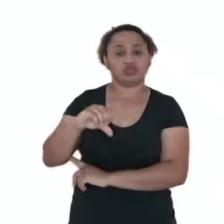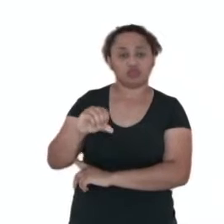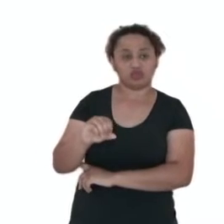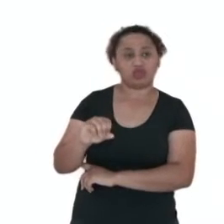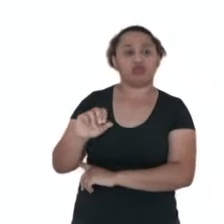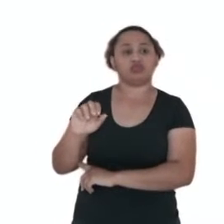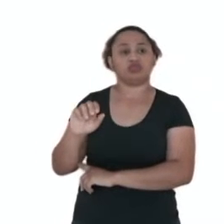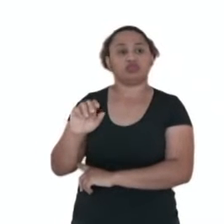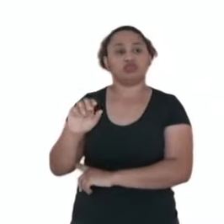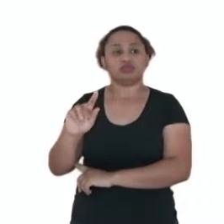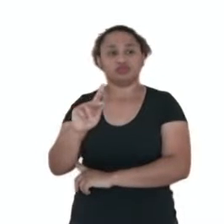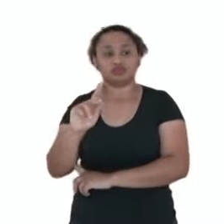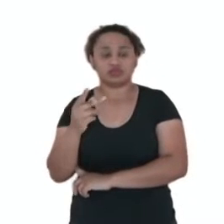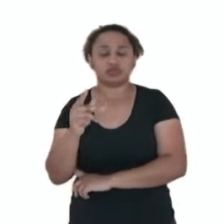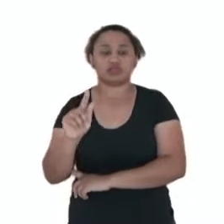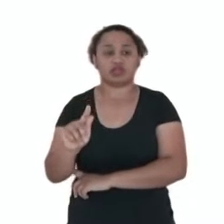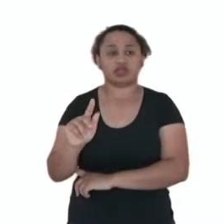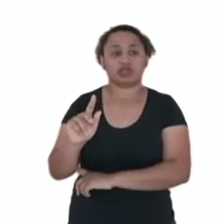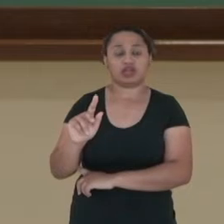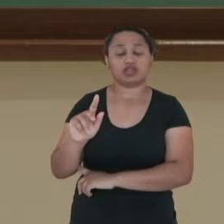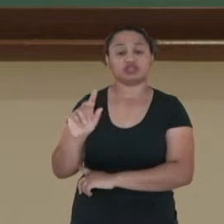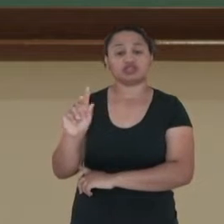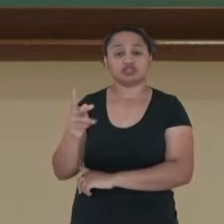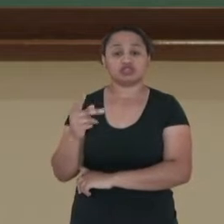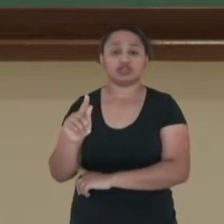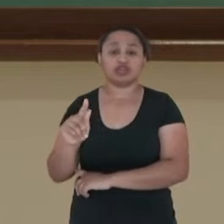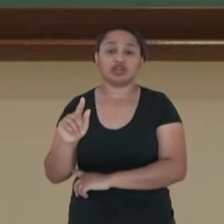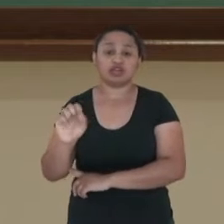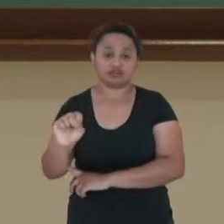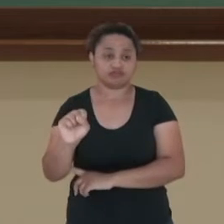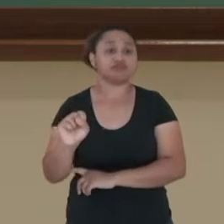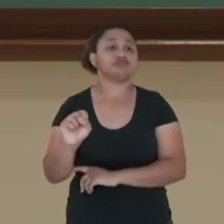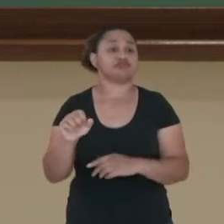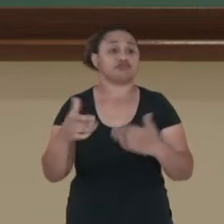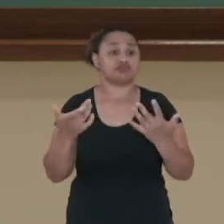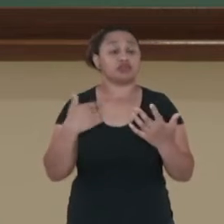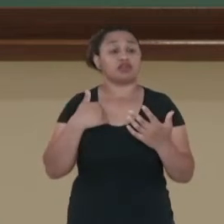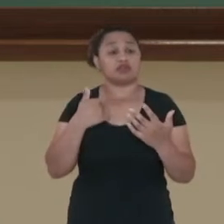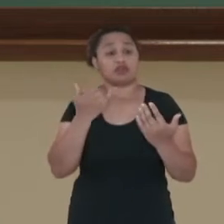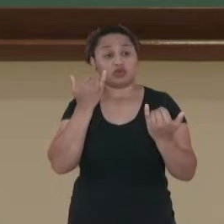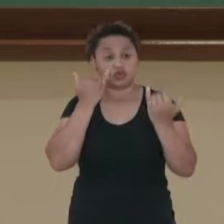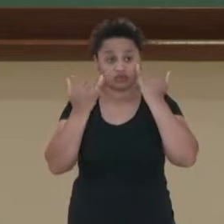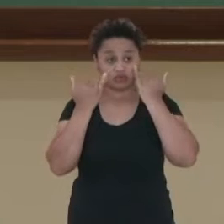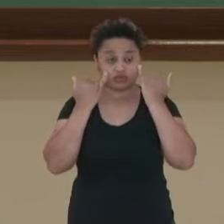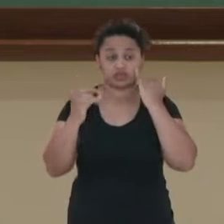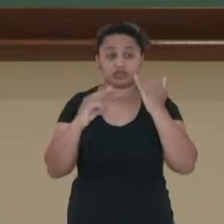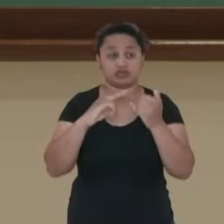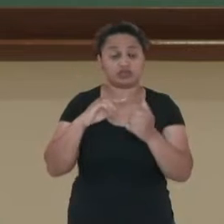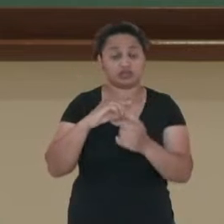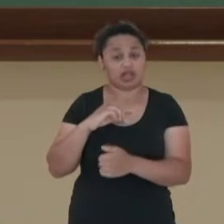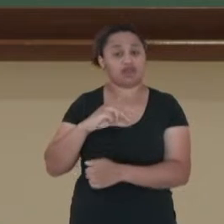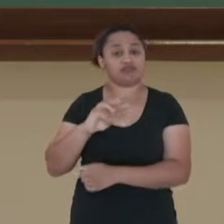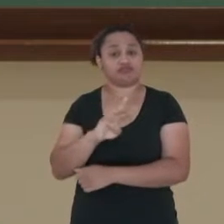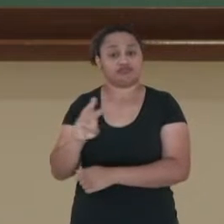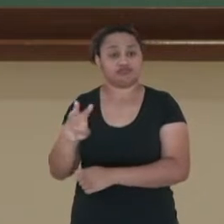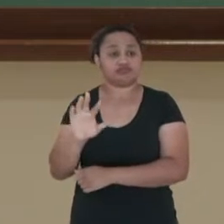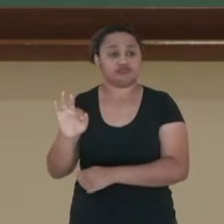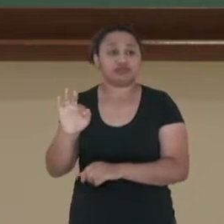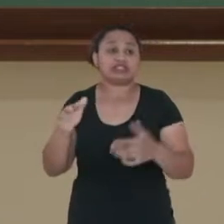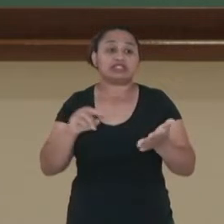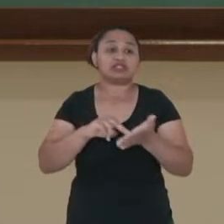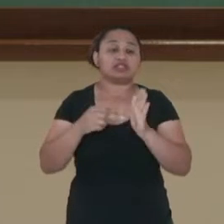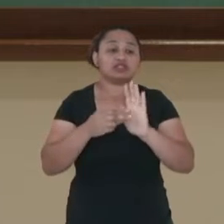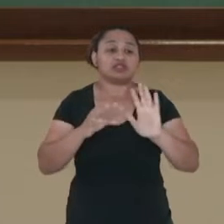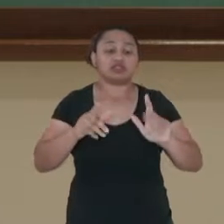hectares globais por pessoa, segundo dados da WWF, tá? Isso significa que se todos os habitantes do